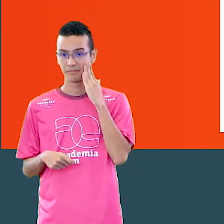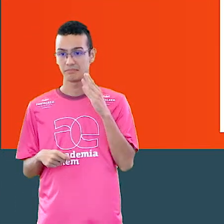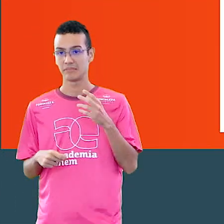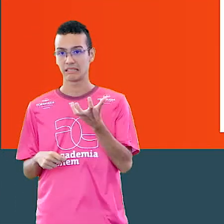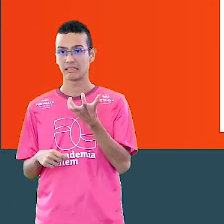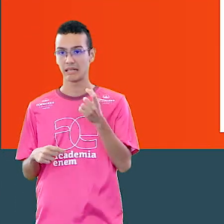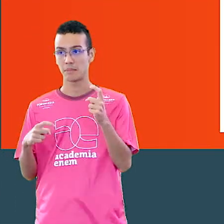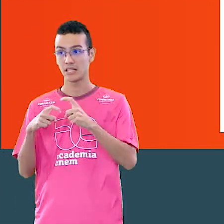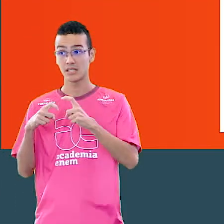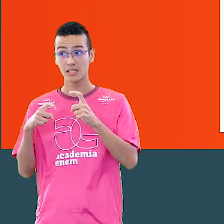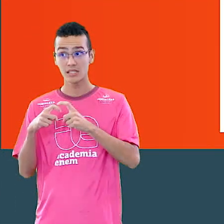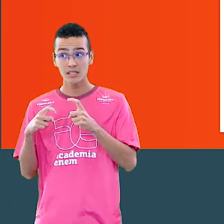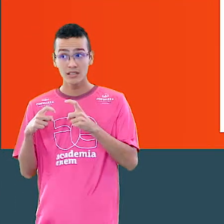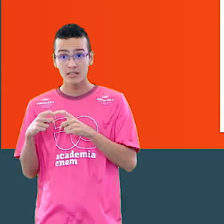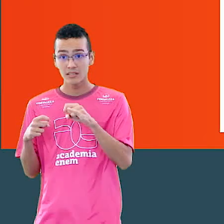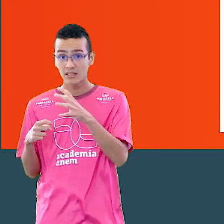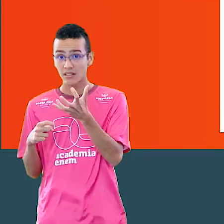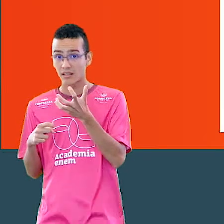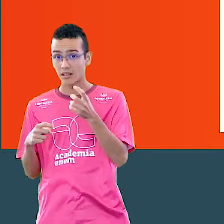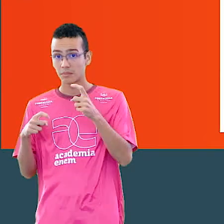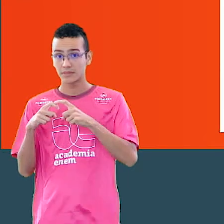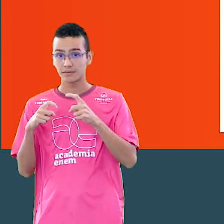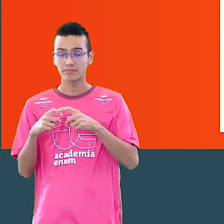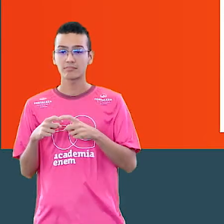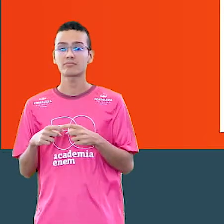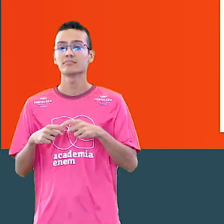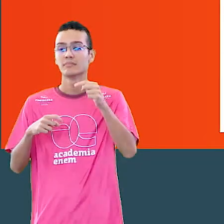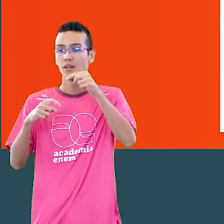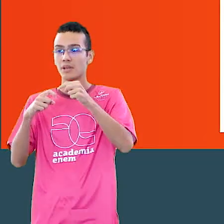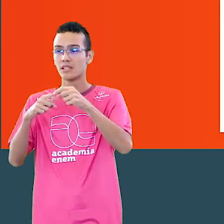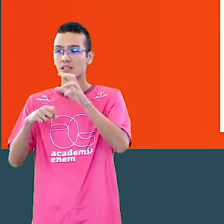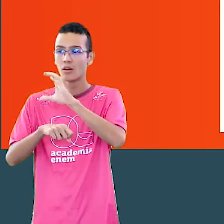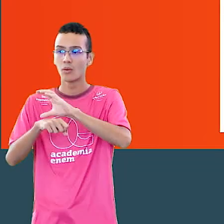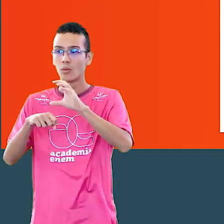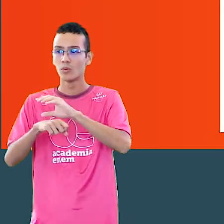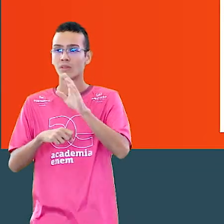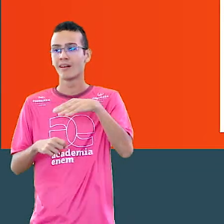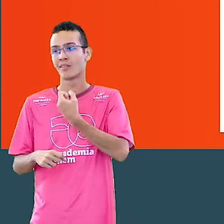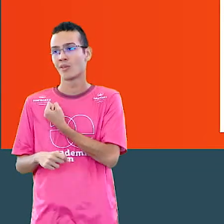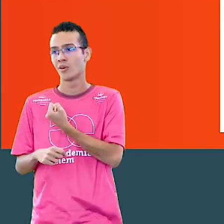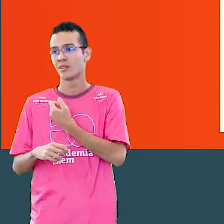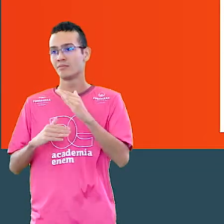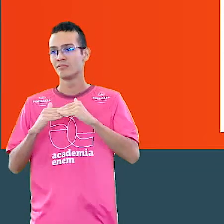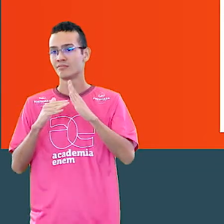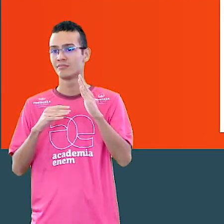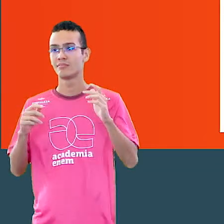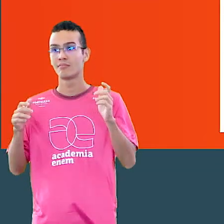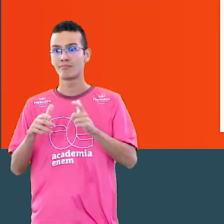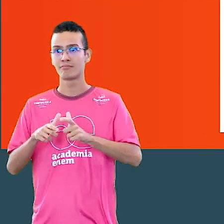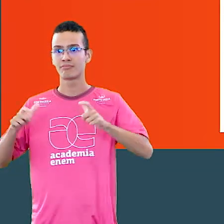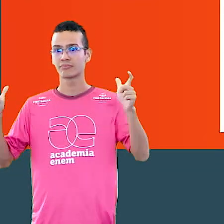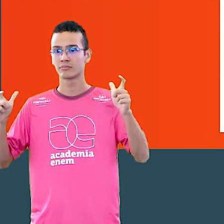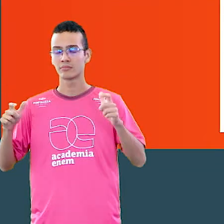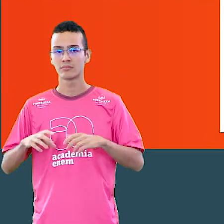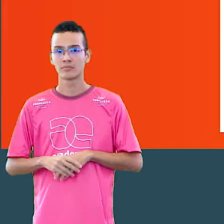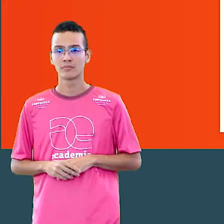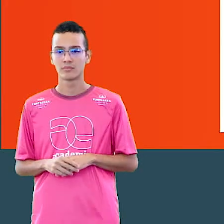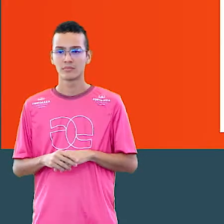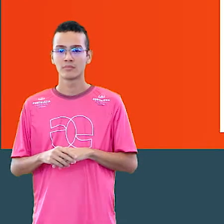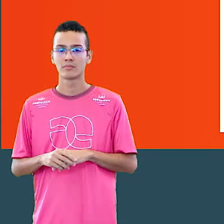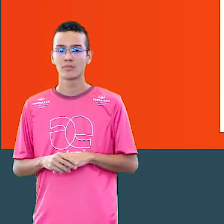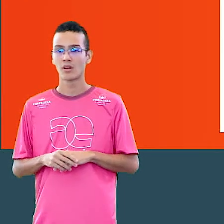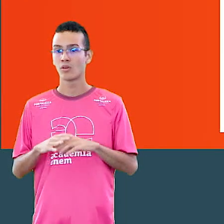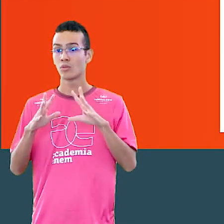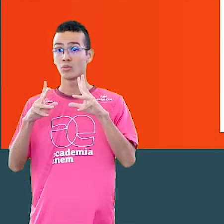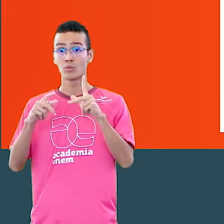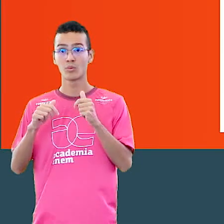de medicina? Gente, medicina é a maior nota de corte. Então, eu estou trazendo informações que tudo está abaixo disso aí. Tudo está abaixo